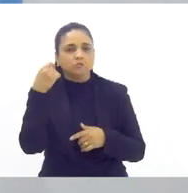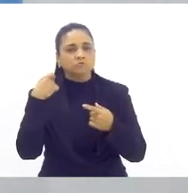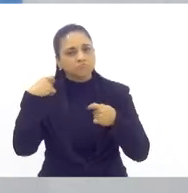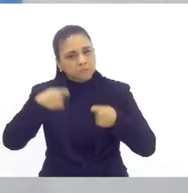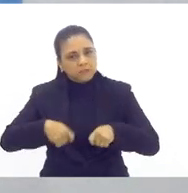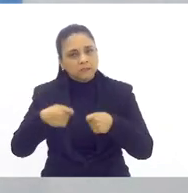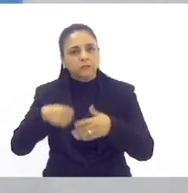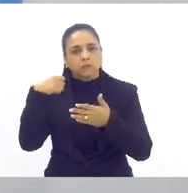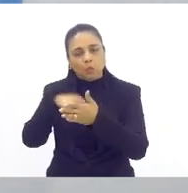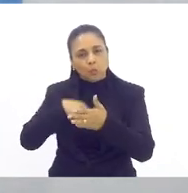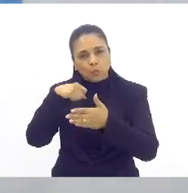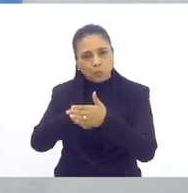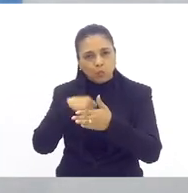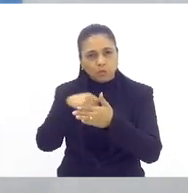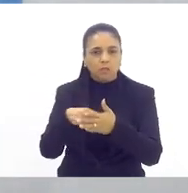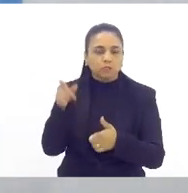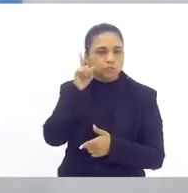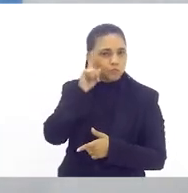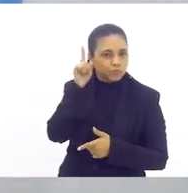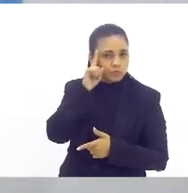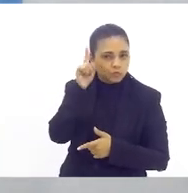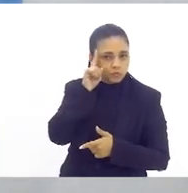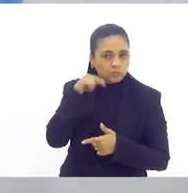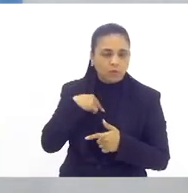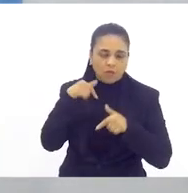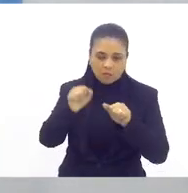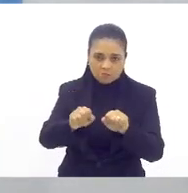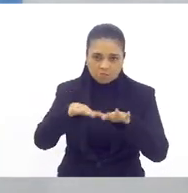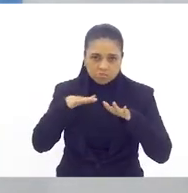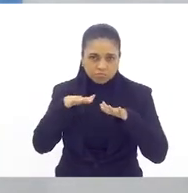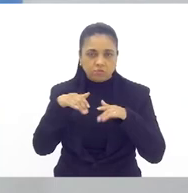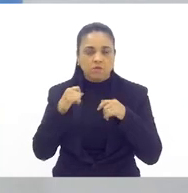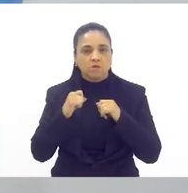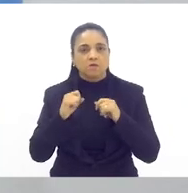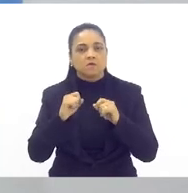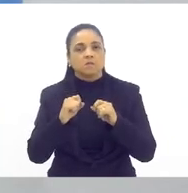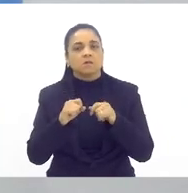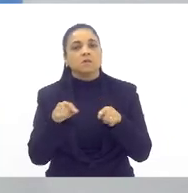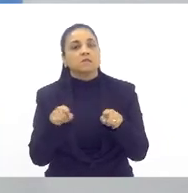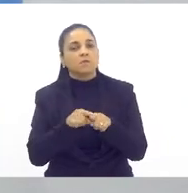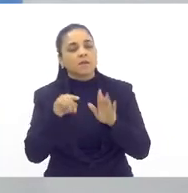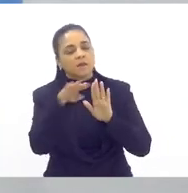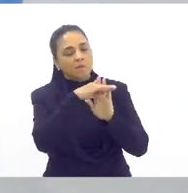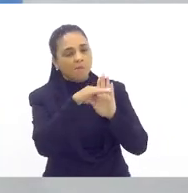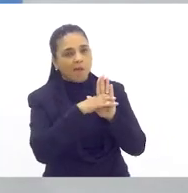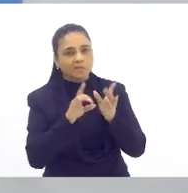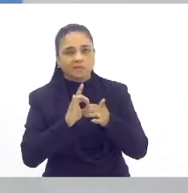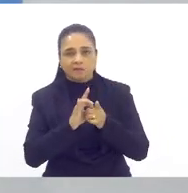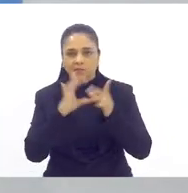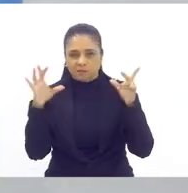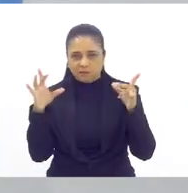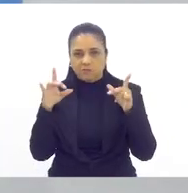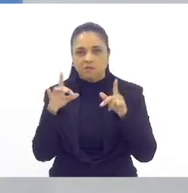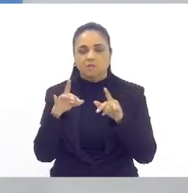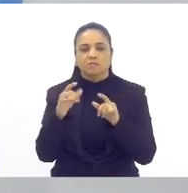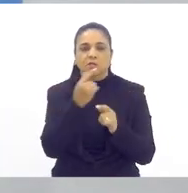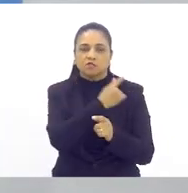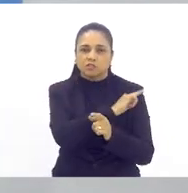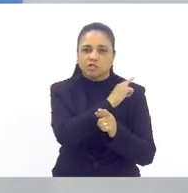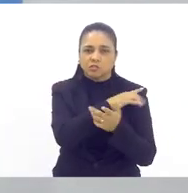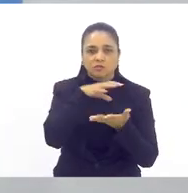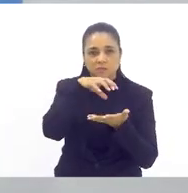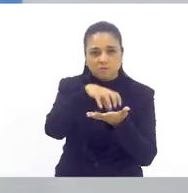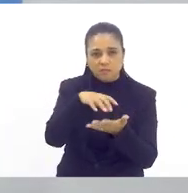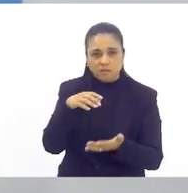lutar aqui por ela todos os dias nessa legislatura a gente vai lutar pela pauta da democratização da da gestão central